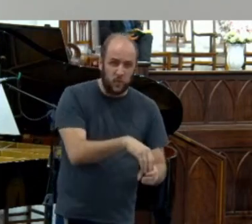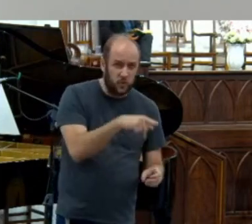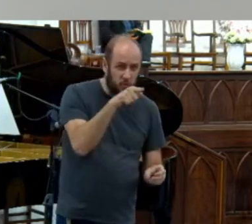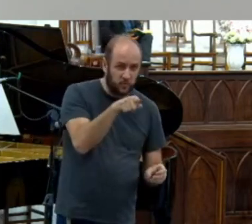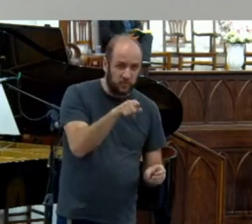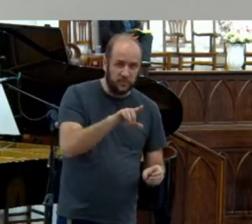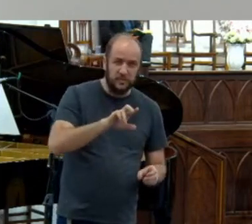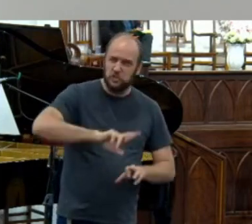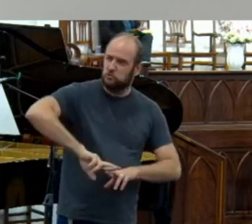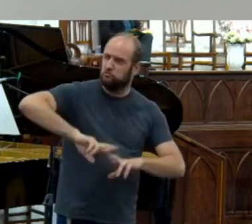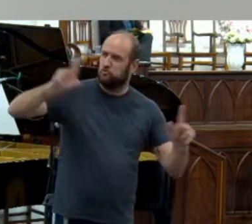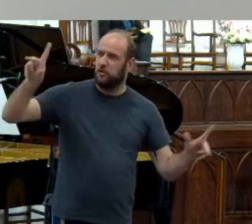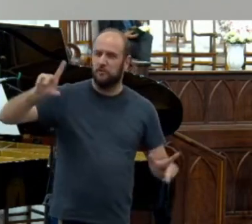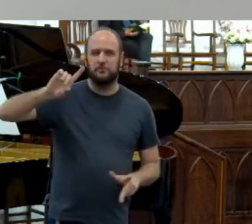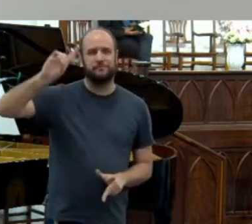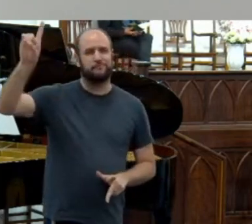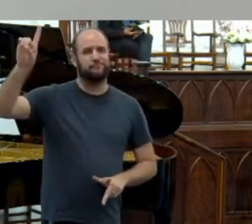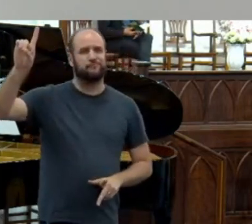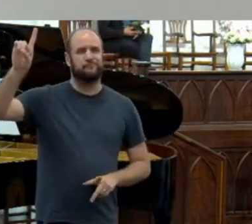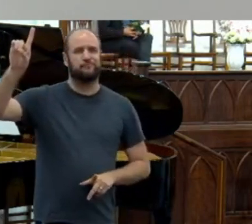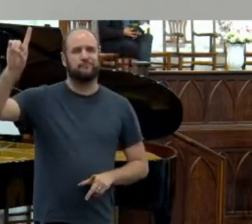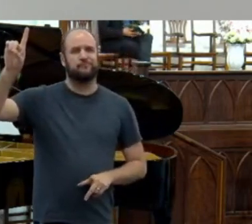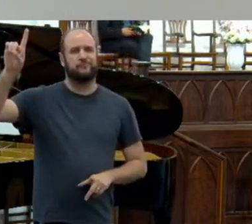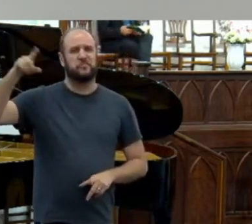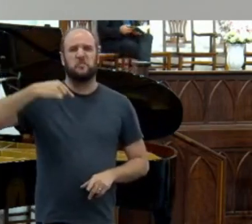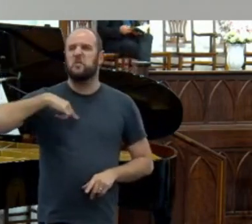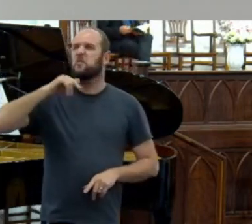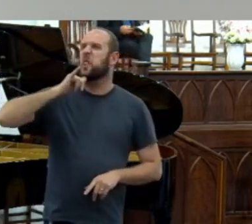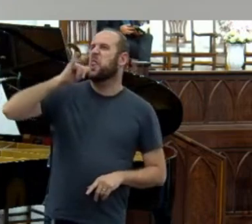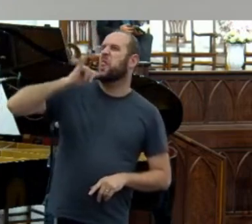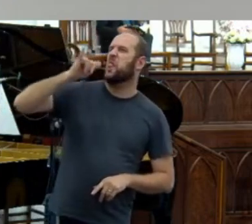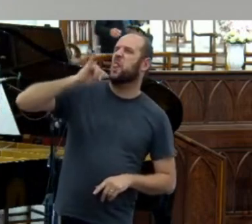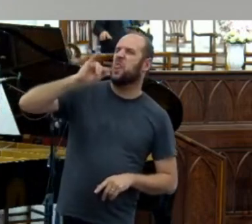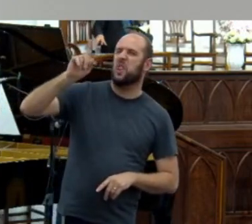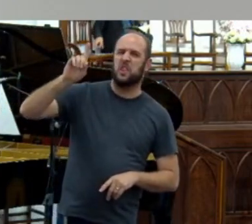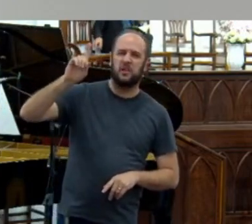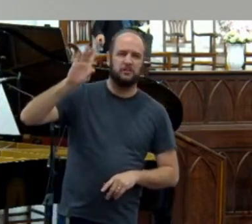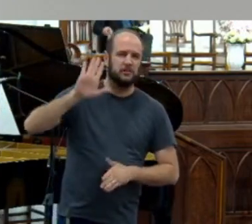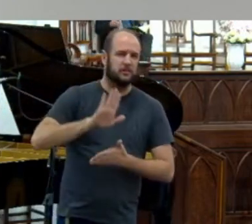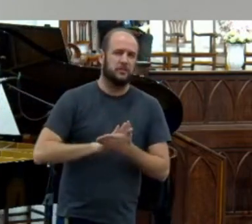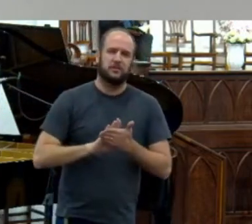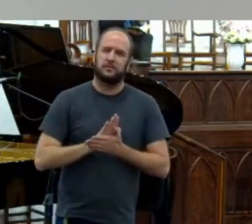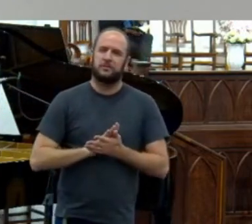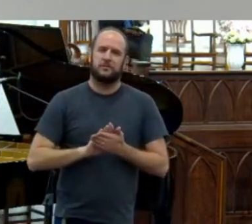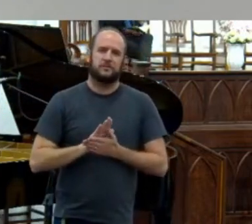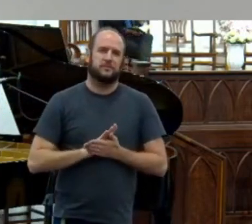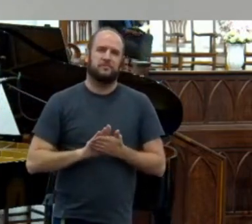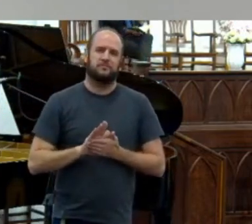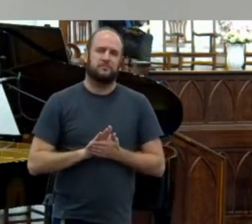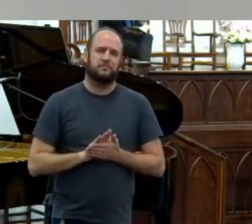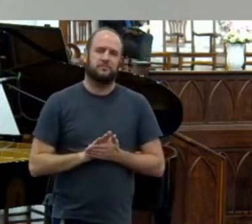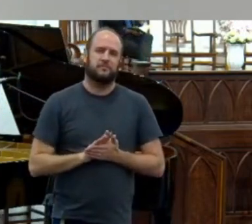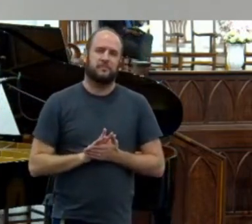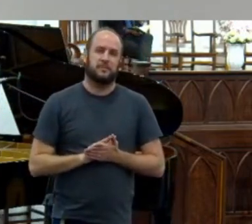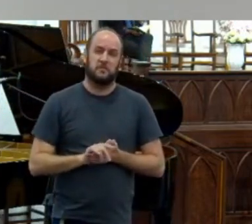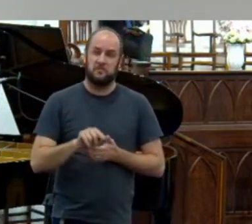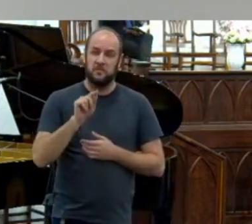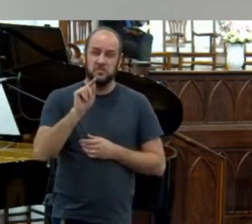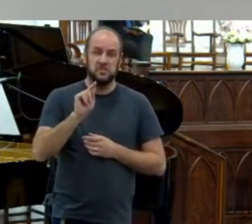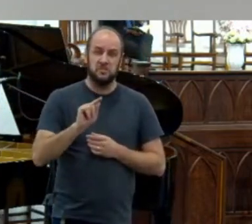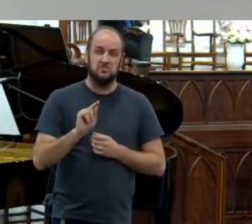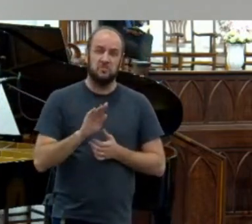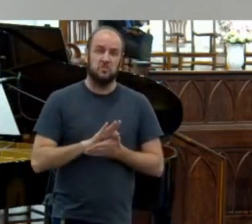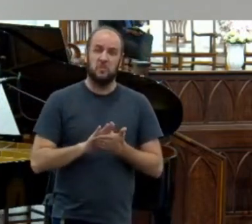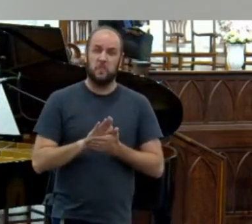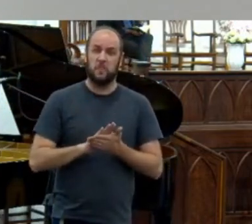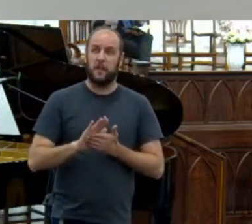em Deus. Não critique Deus para que não sejas